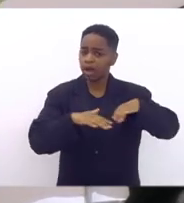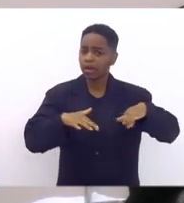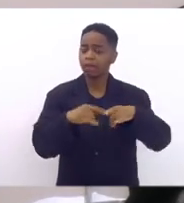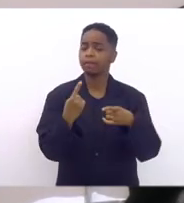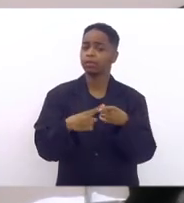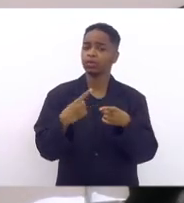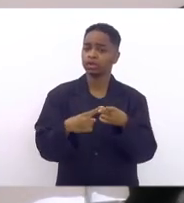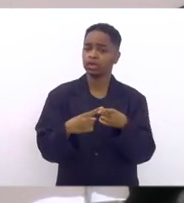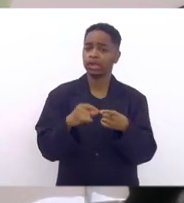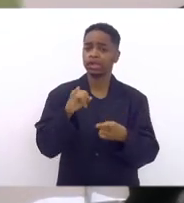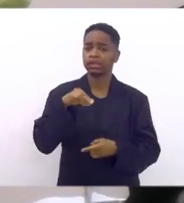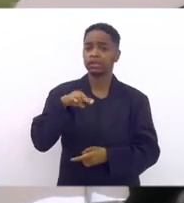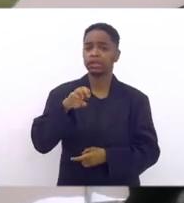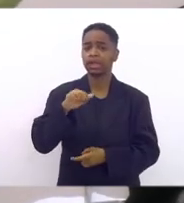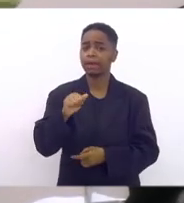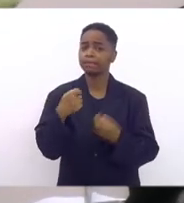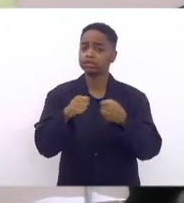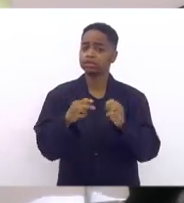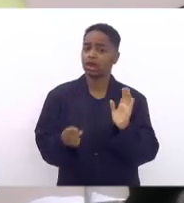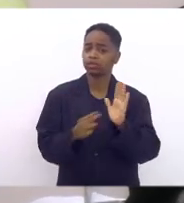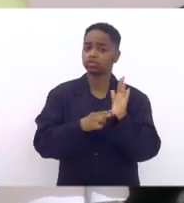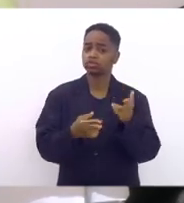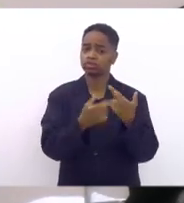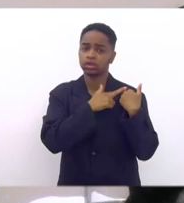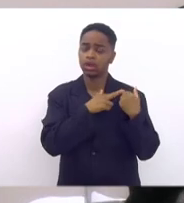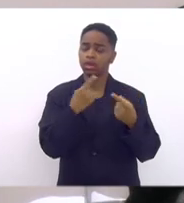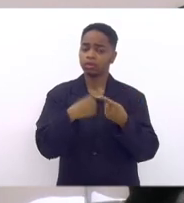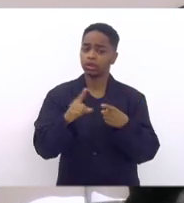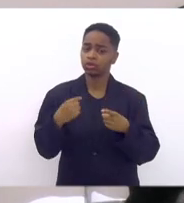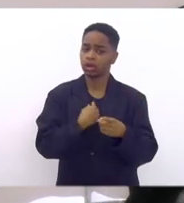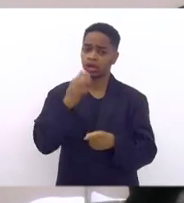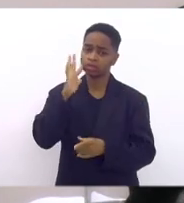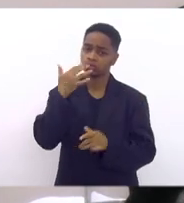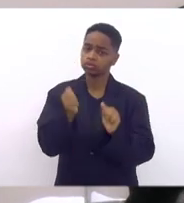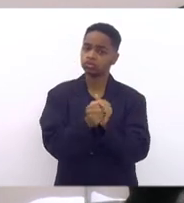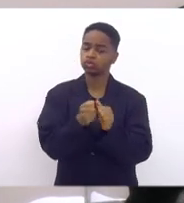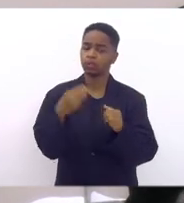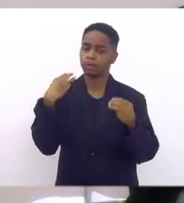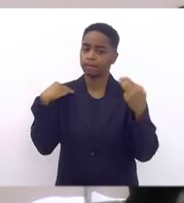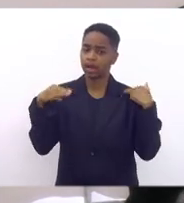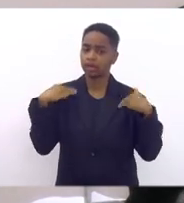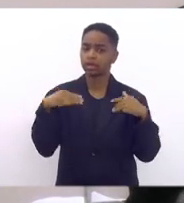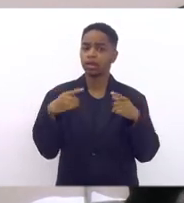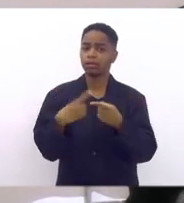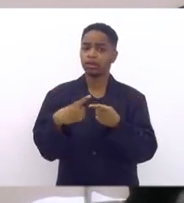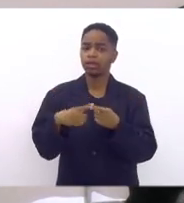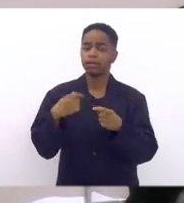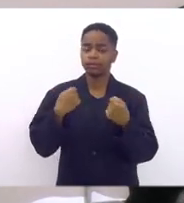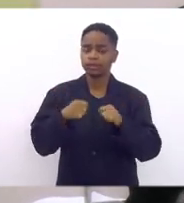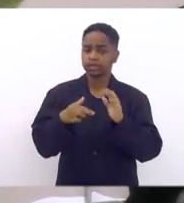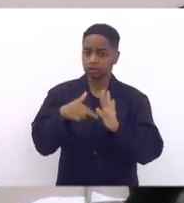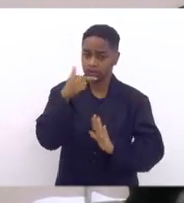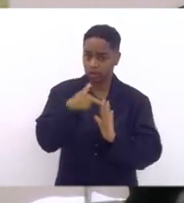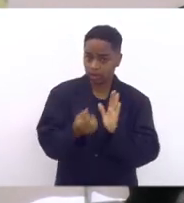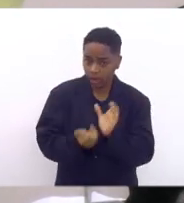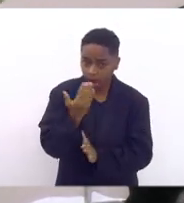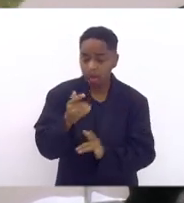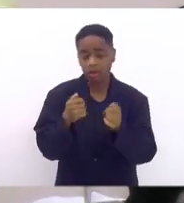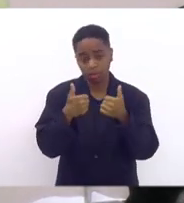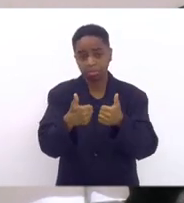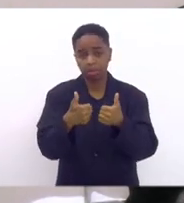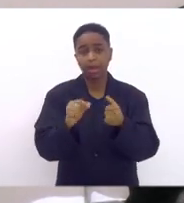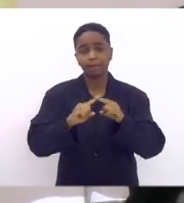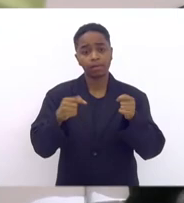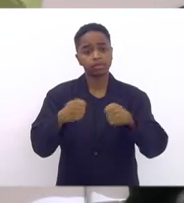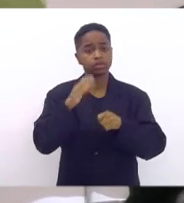chamamento que né tem que trazer para si vamos resolver isso com a Marinha do Brasil você tem que fazer uma resolução que o governador faça resolução mas que efetivamente